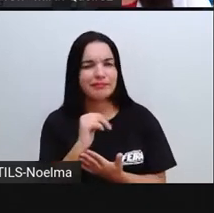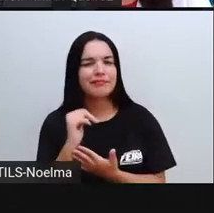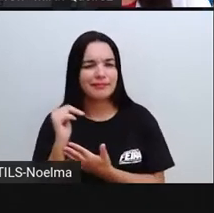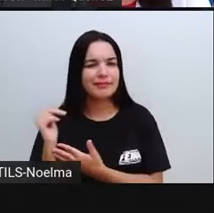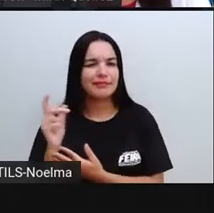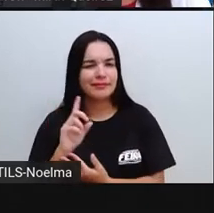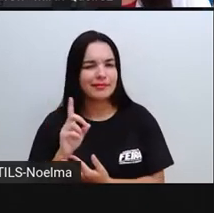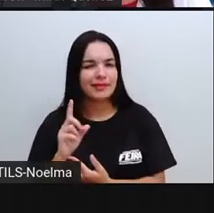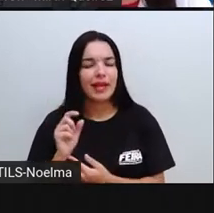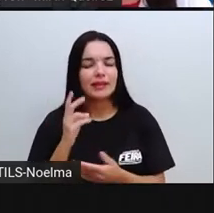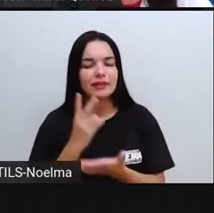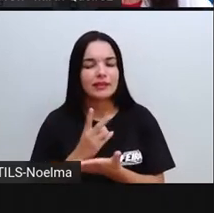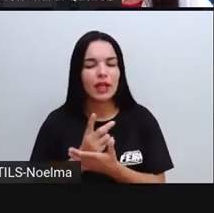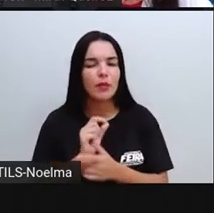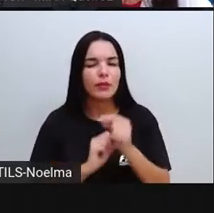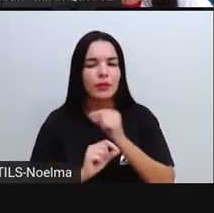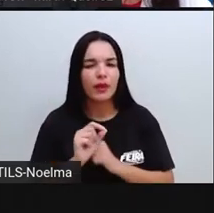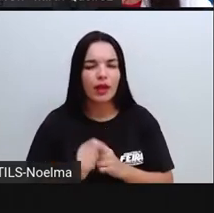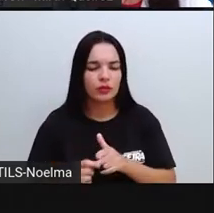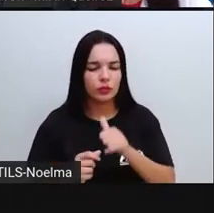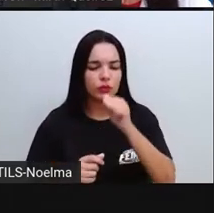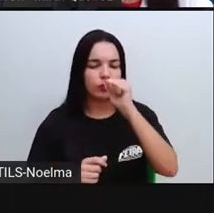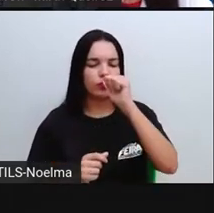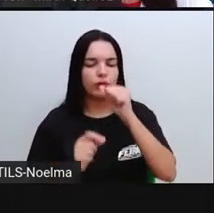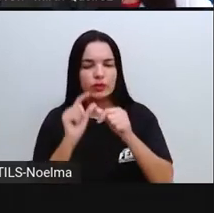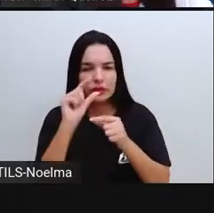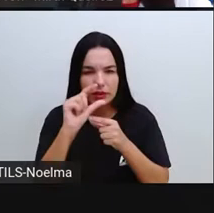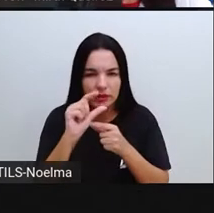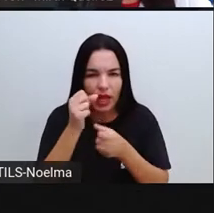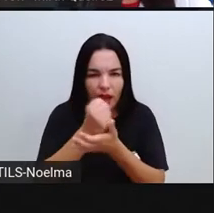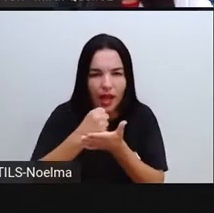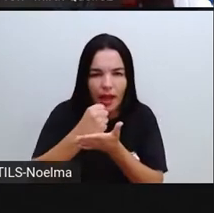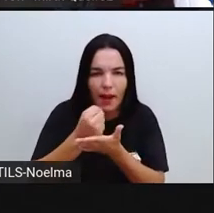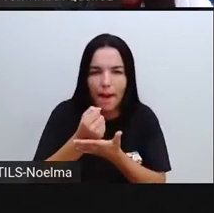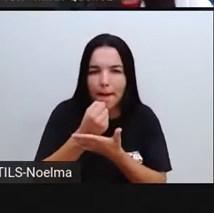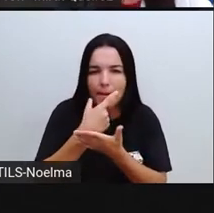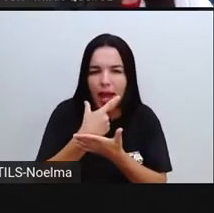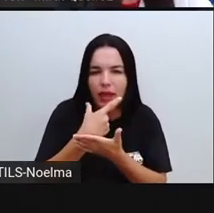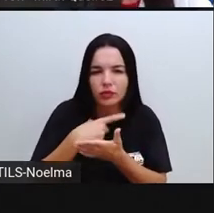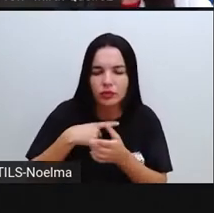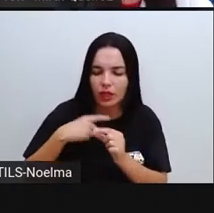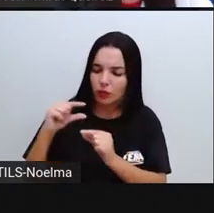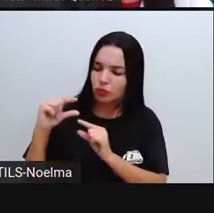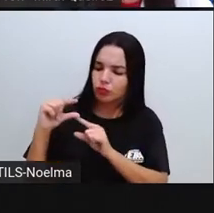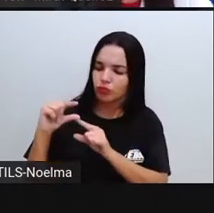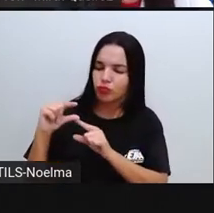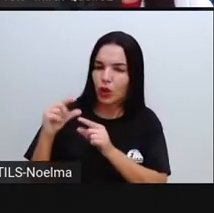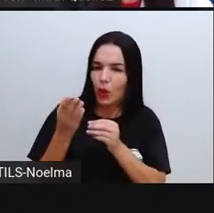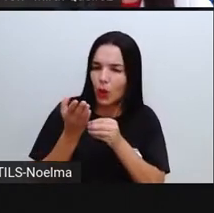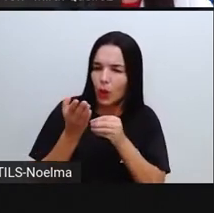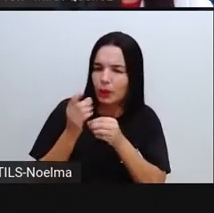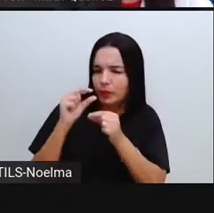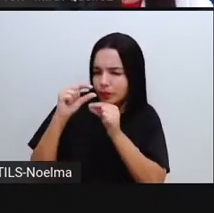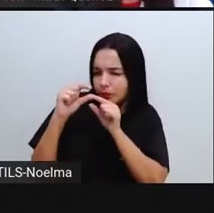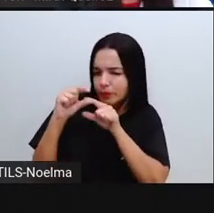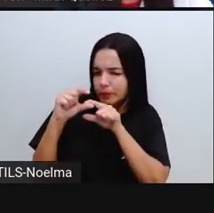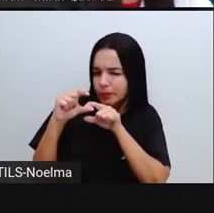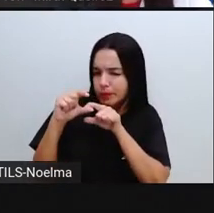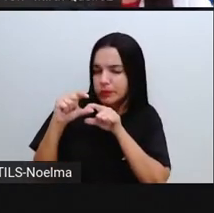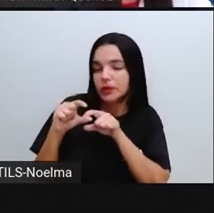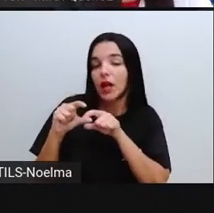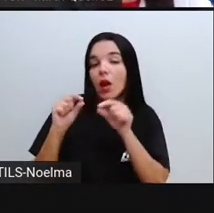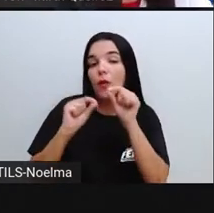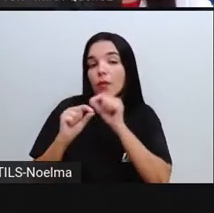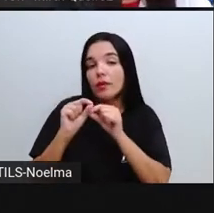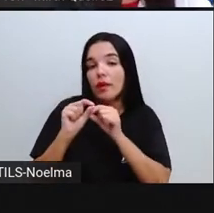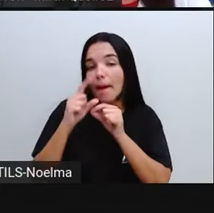Geralmente eles colocam o quê? Aquele xarope, né, que tem um vasilhame menorzinho, né, um vidrinho